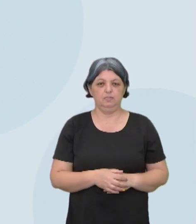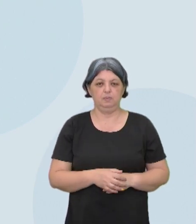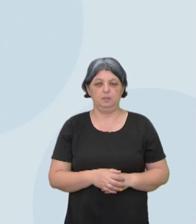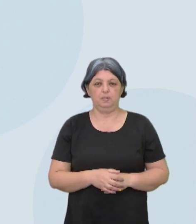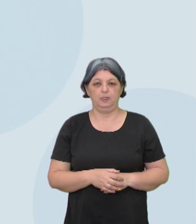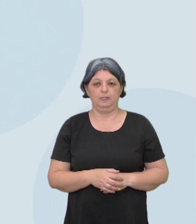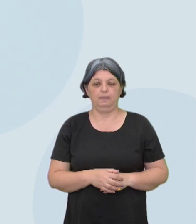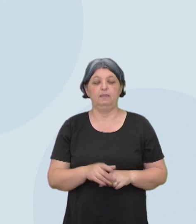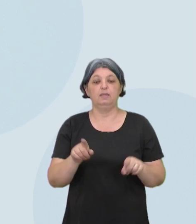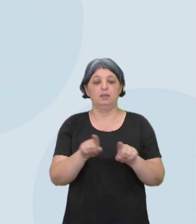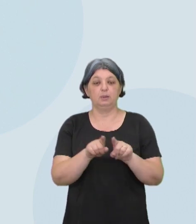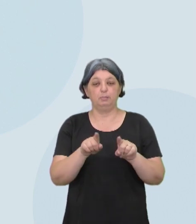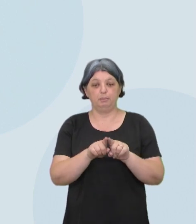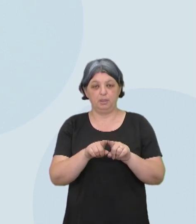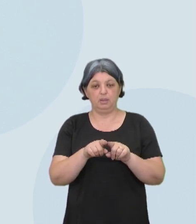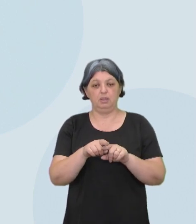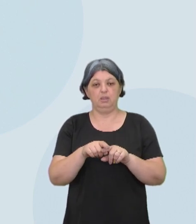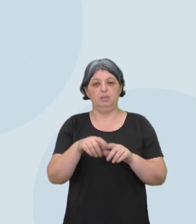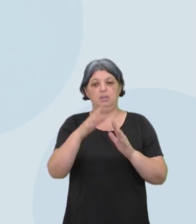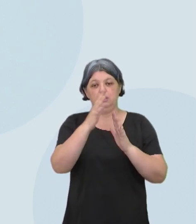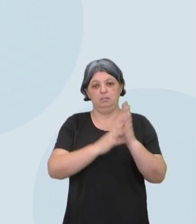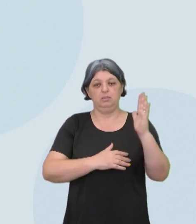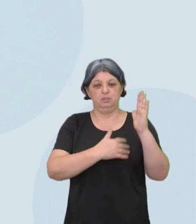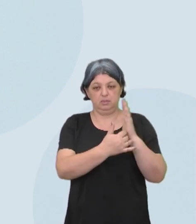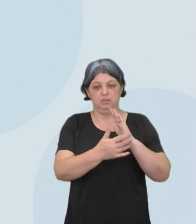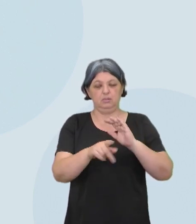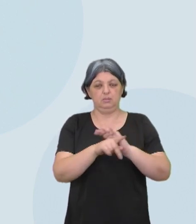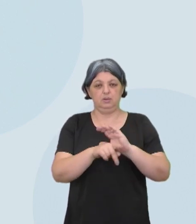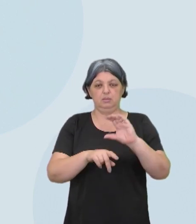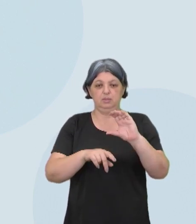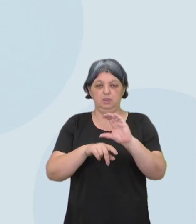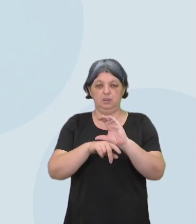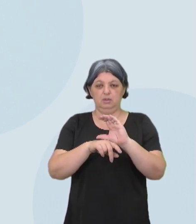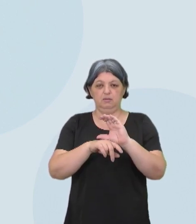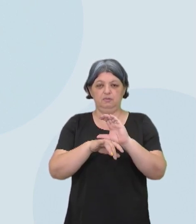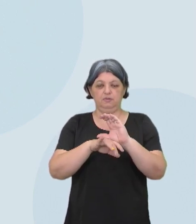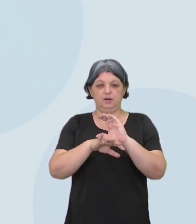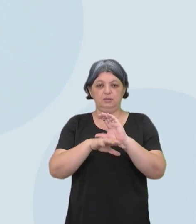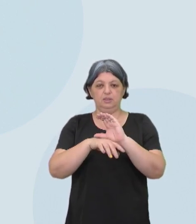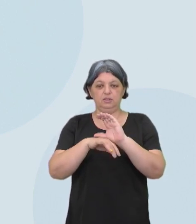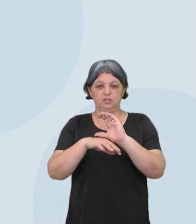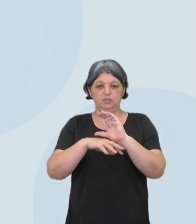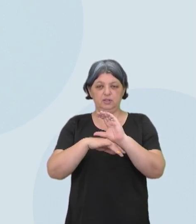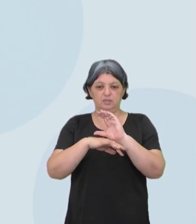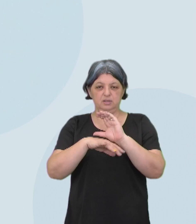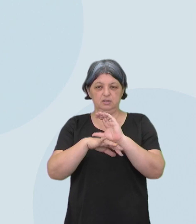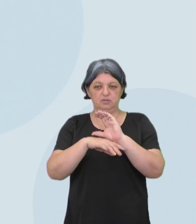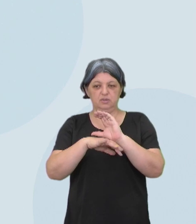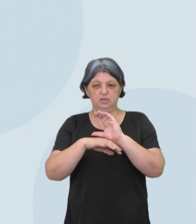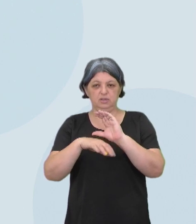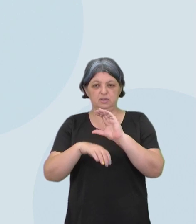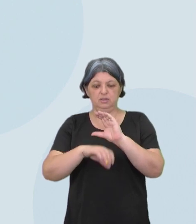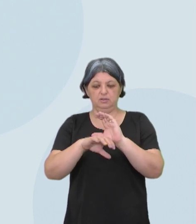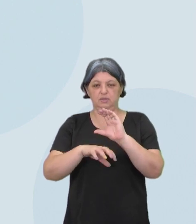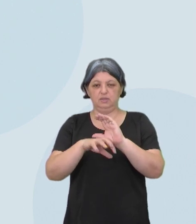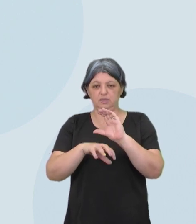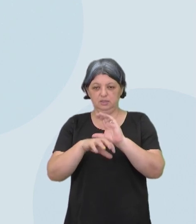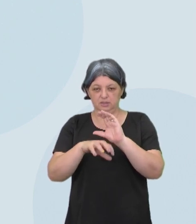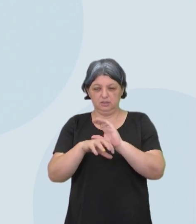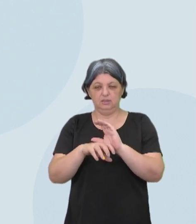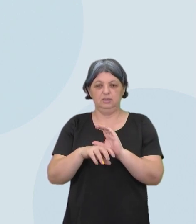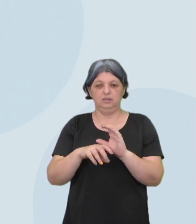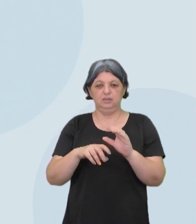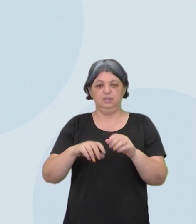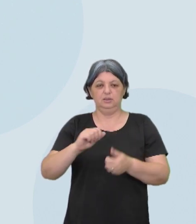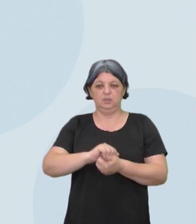claro, o nosso componente fauna e qualidade do solo. Hoje estamos também com o pessoal de Libras, a Kátia